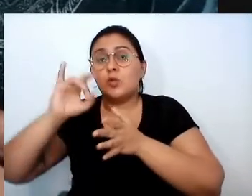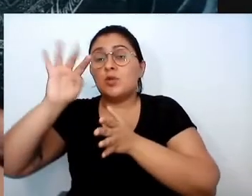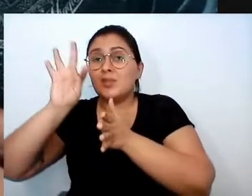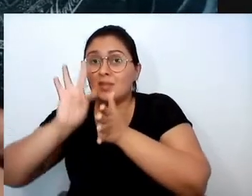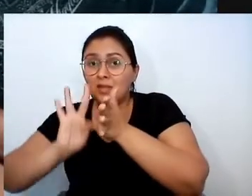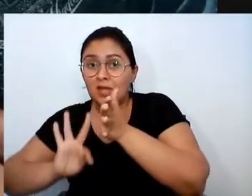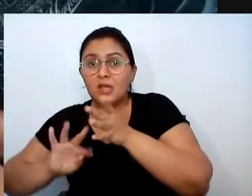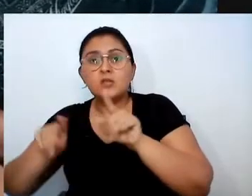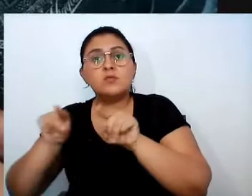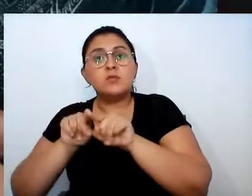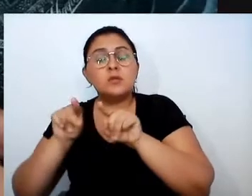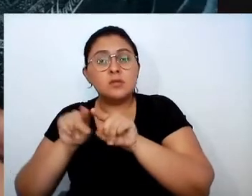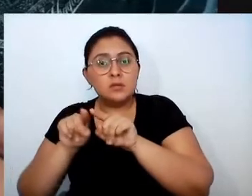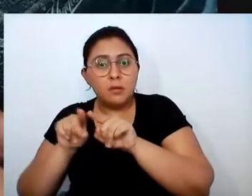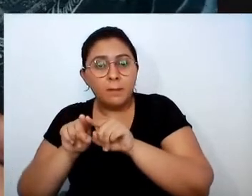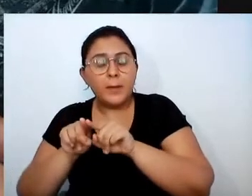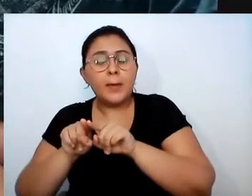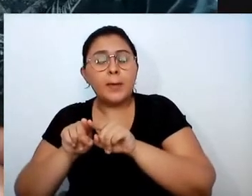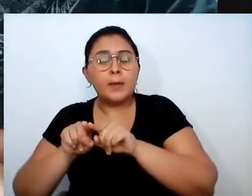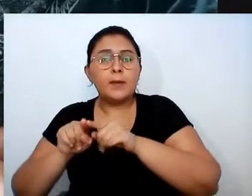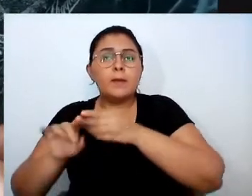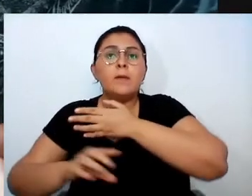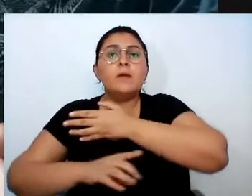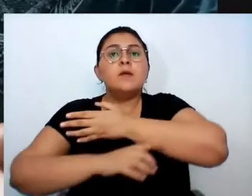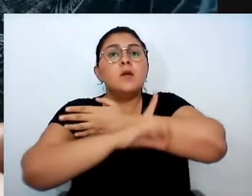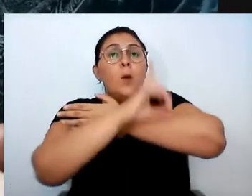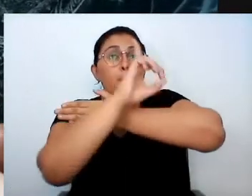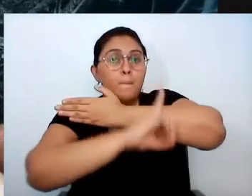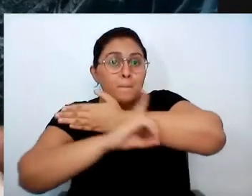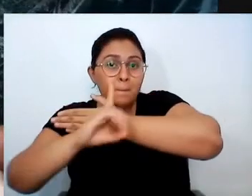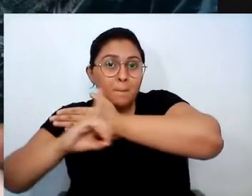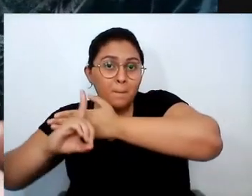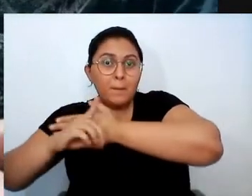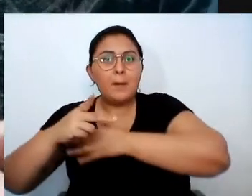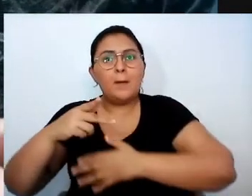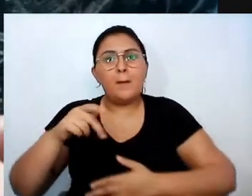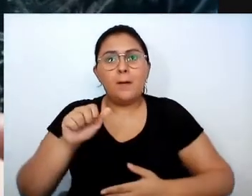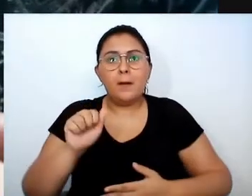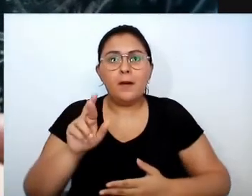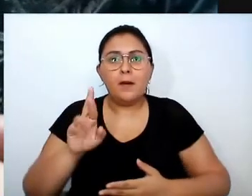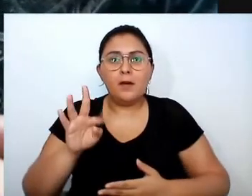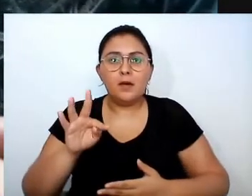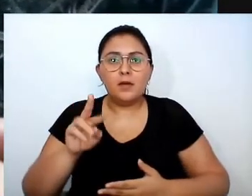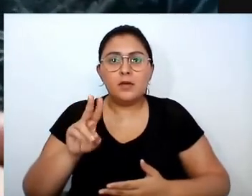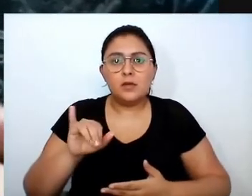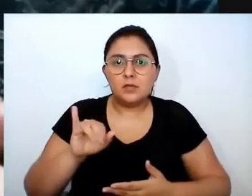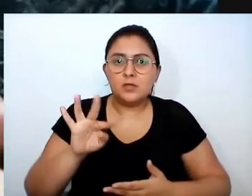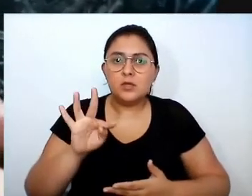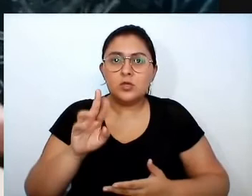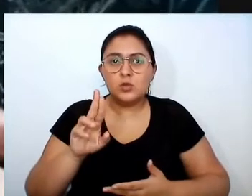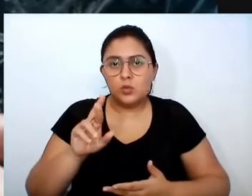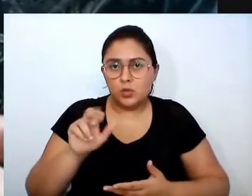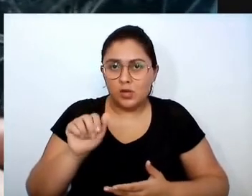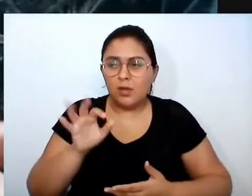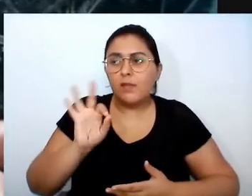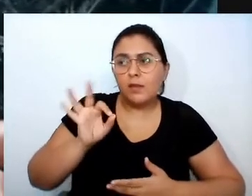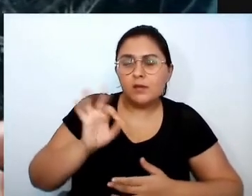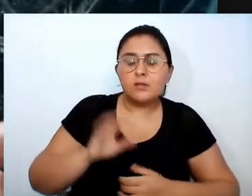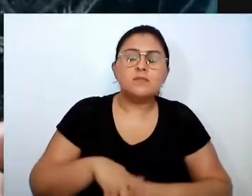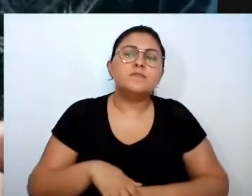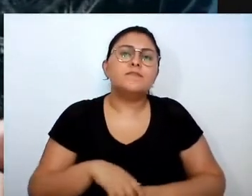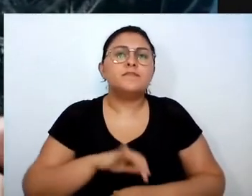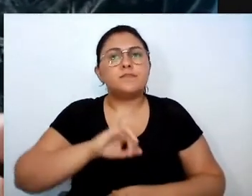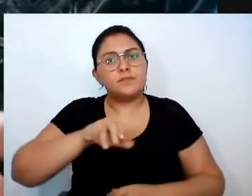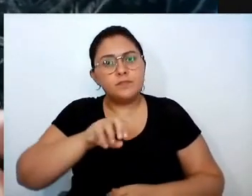também das partituras, é isso? Isso, partituras, isso, texto da licenciatura, artigos e tudo, quase todo tipo de documento. Adaptação de